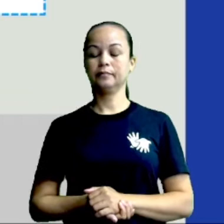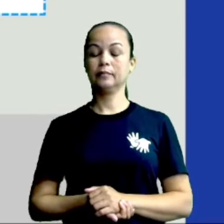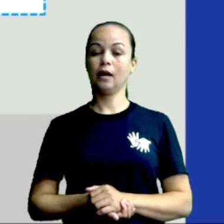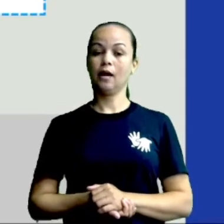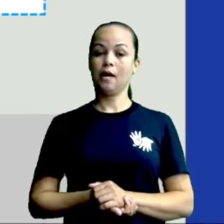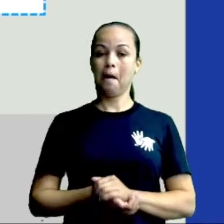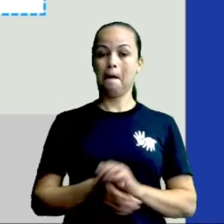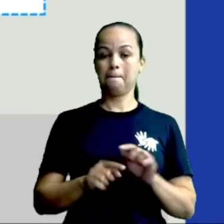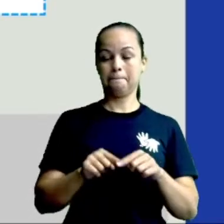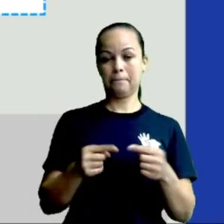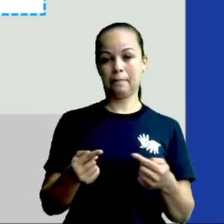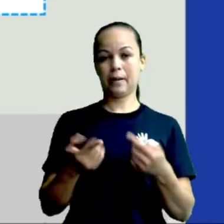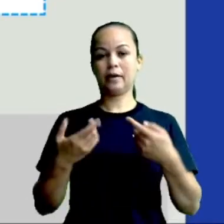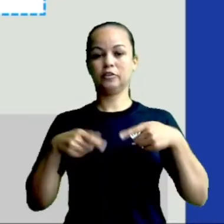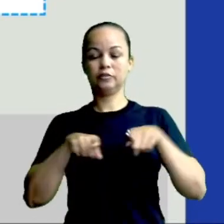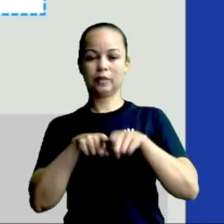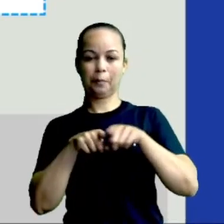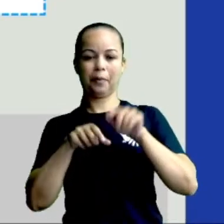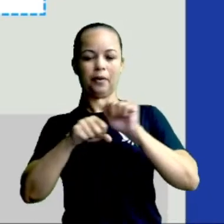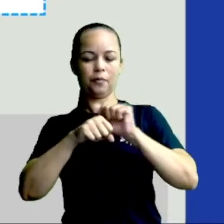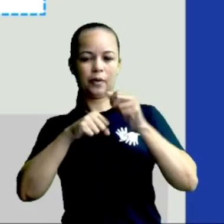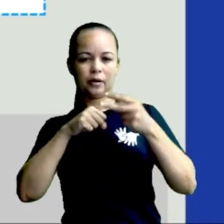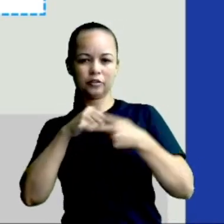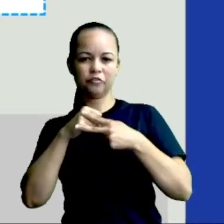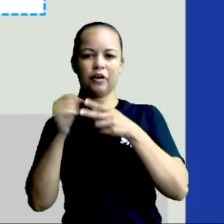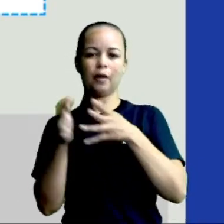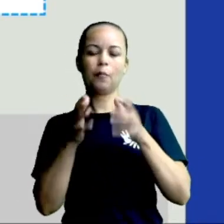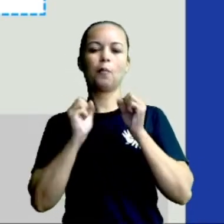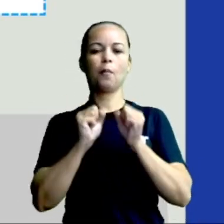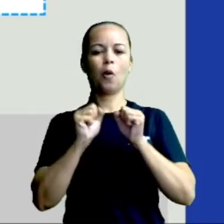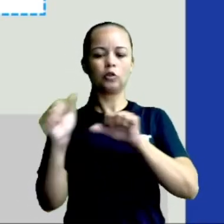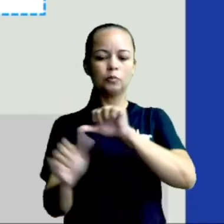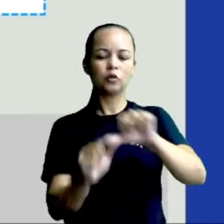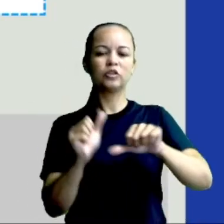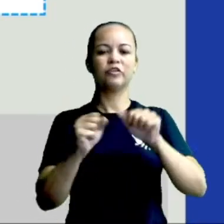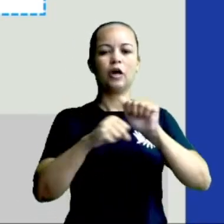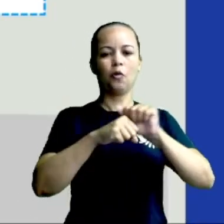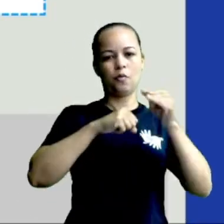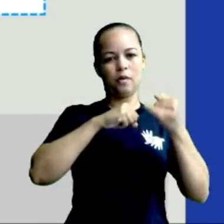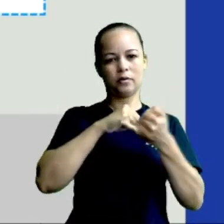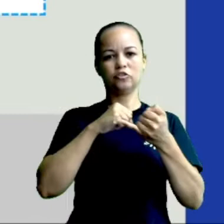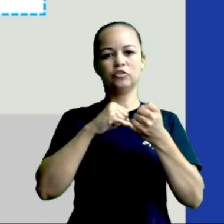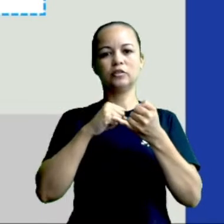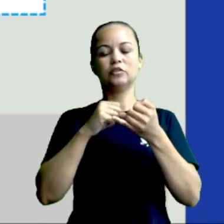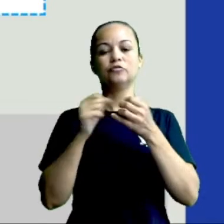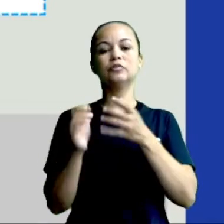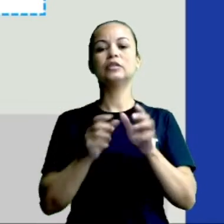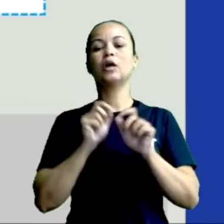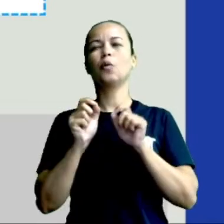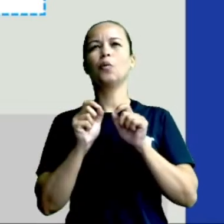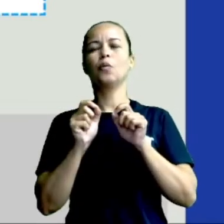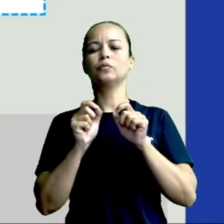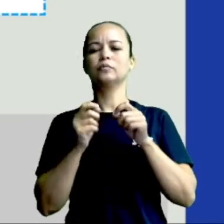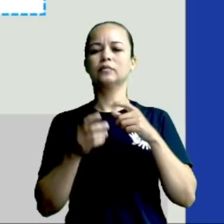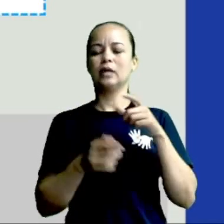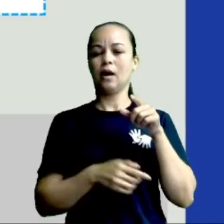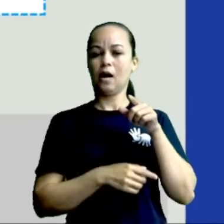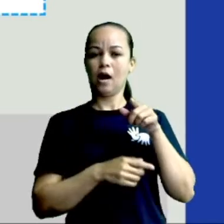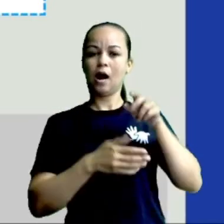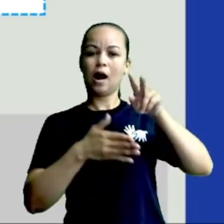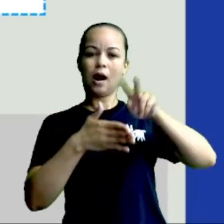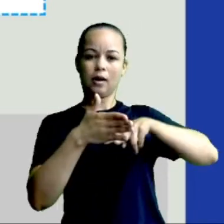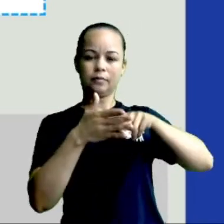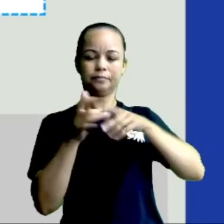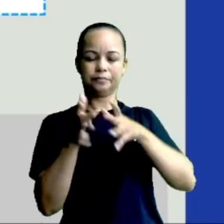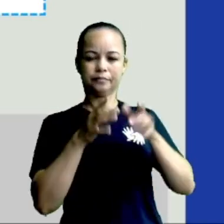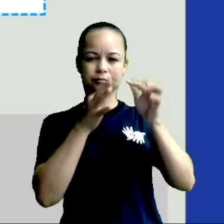Mas também o advérbio pode modificar aí, ó, o adjetivo. Então temos aqui a oração. Ali estava